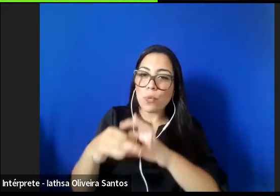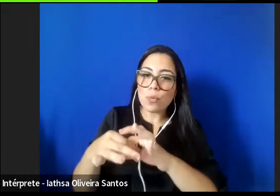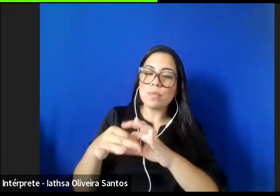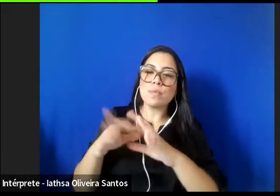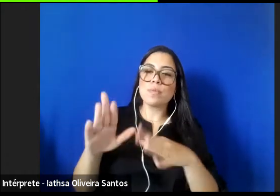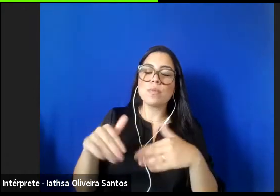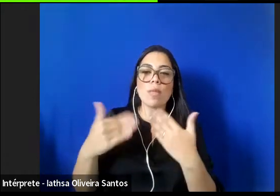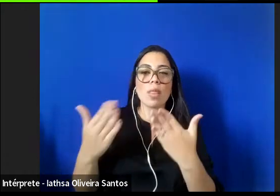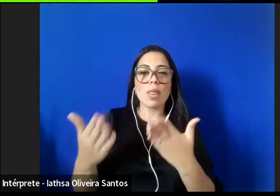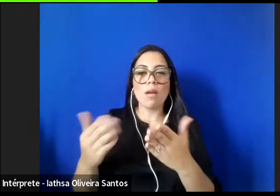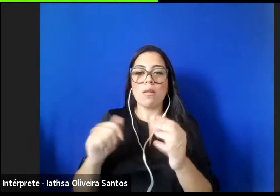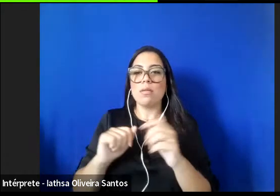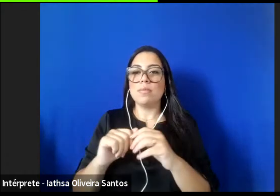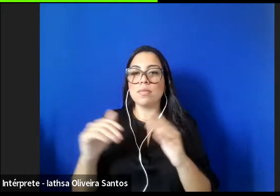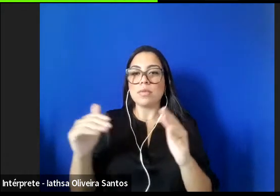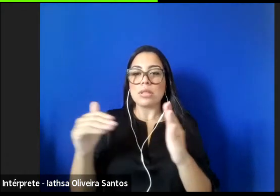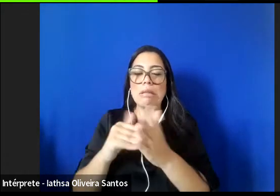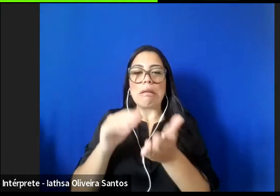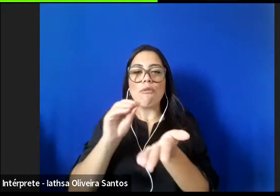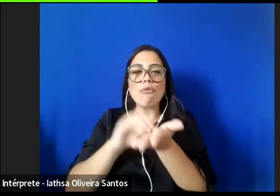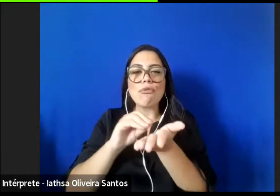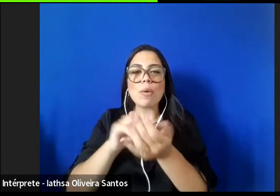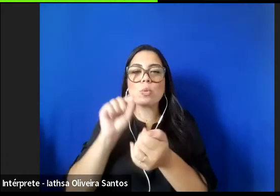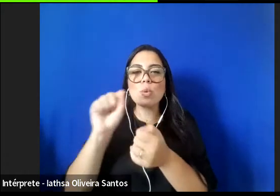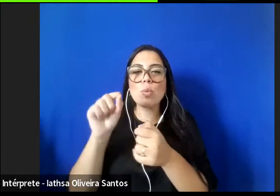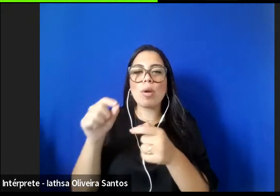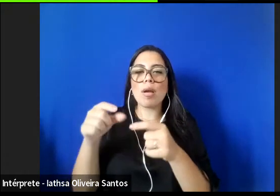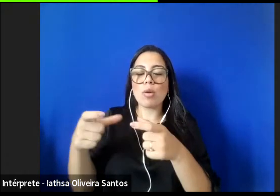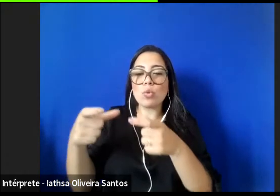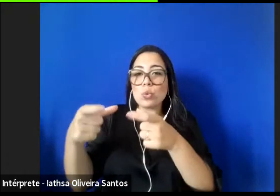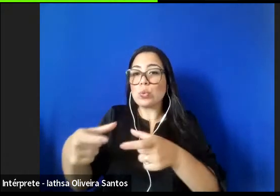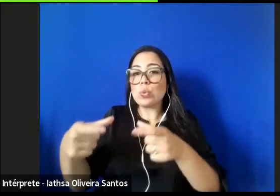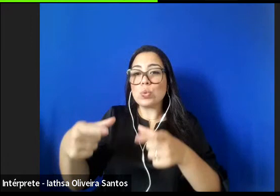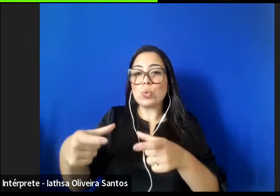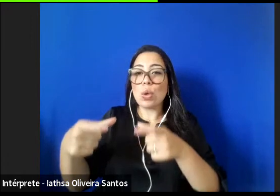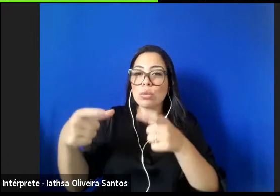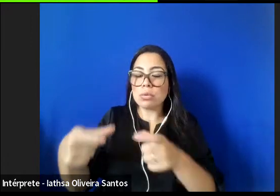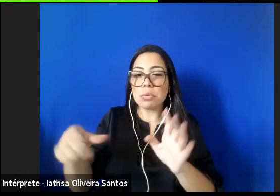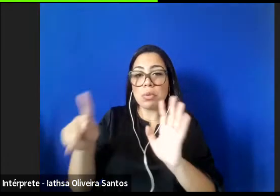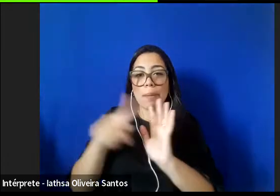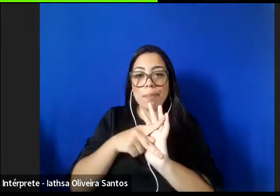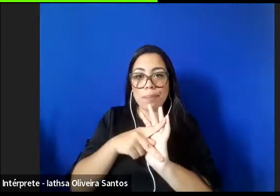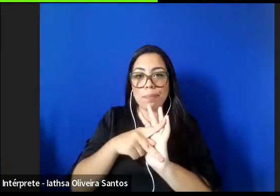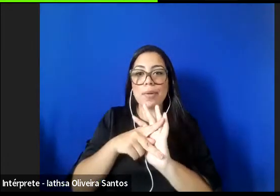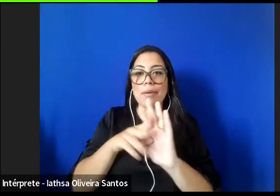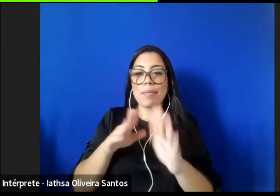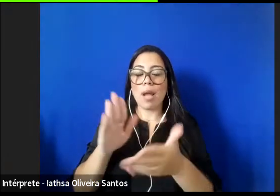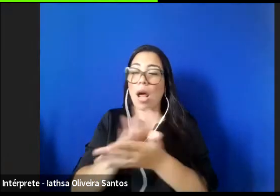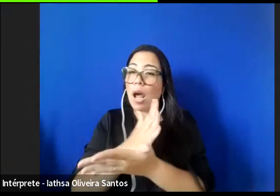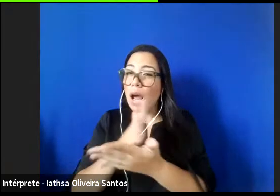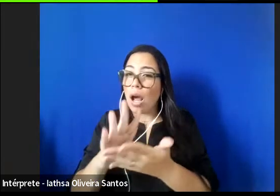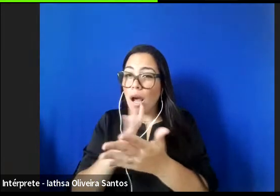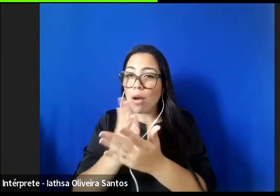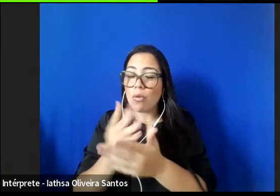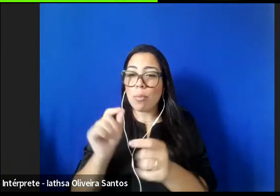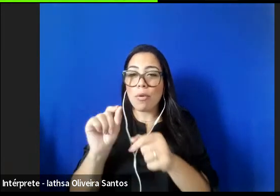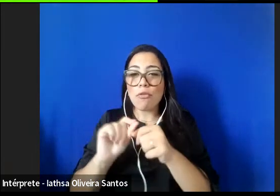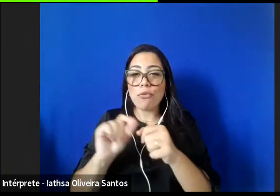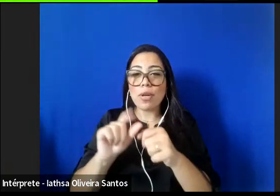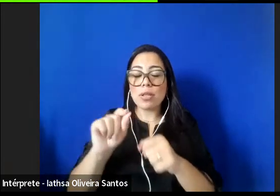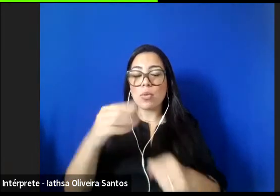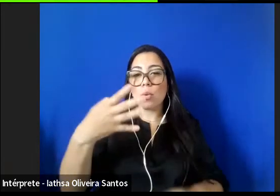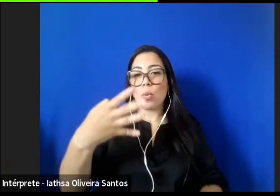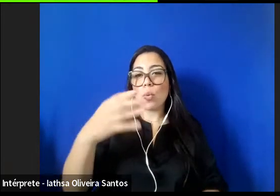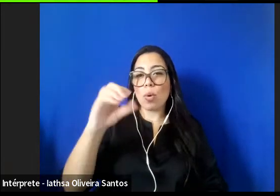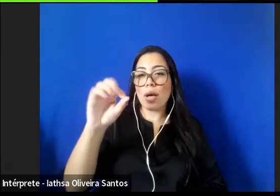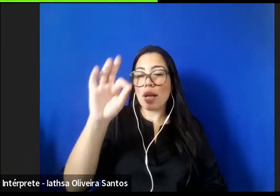até falta de espaço apropriado. Algumas foram feitas, 40% dessas